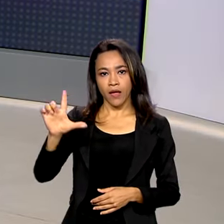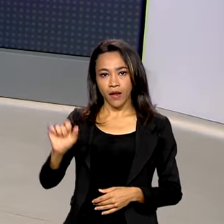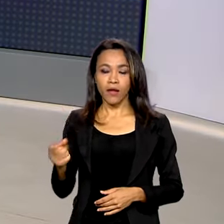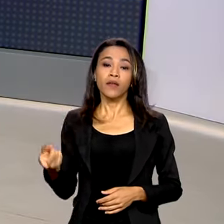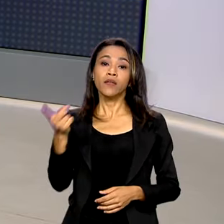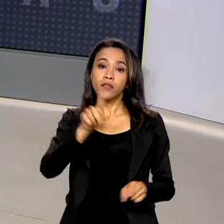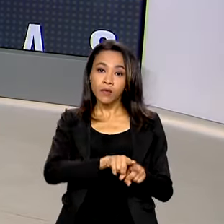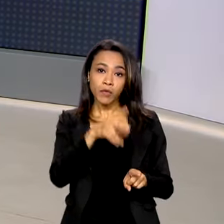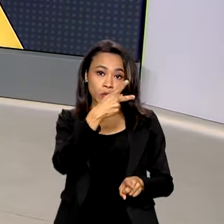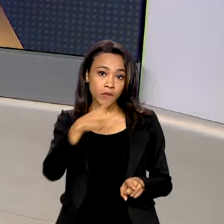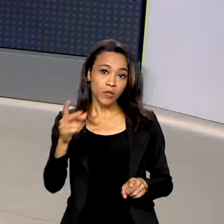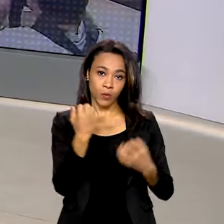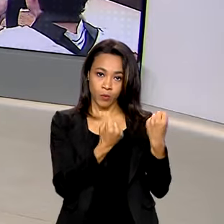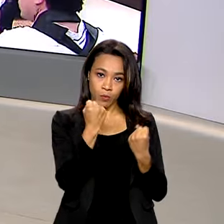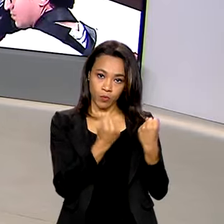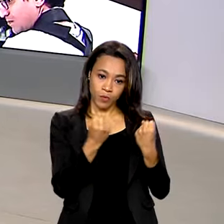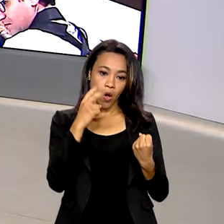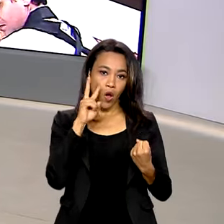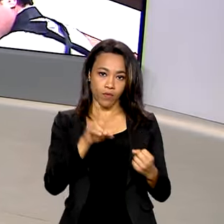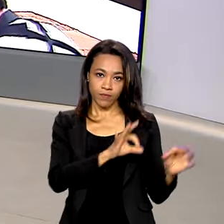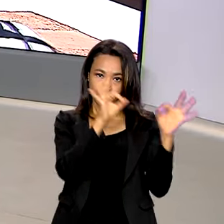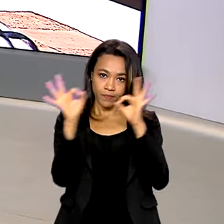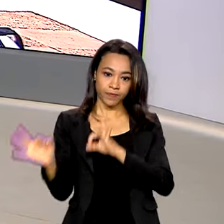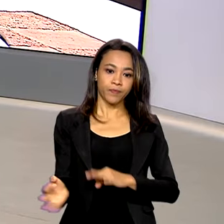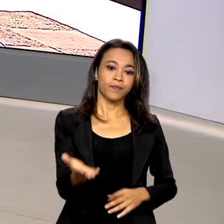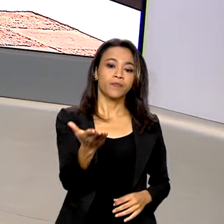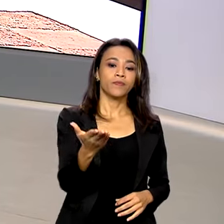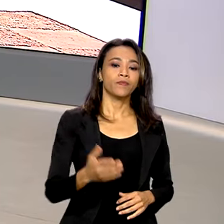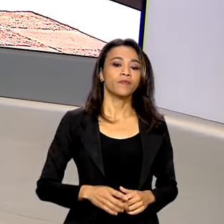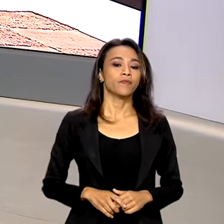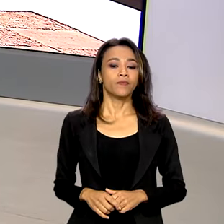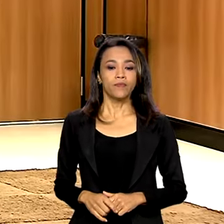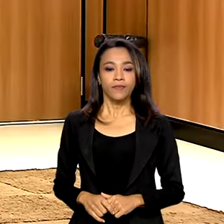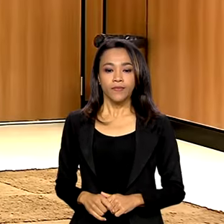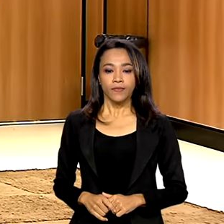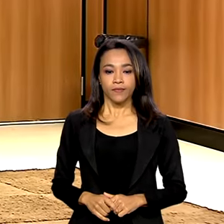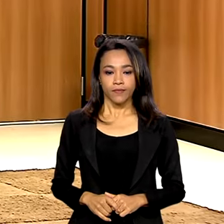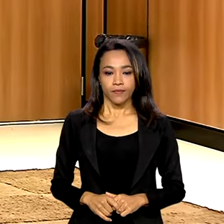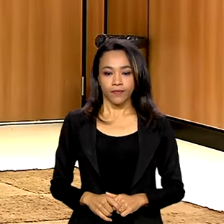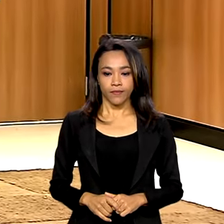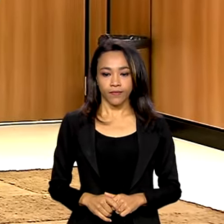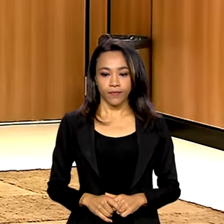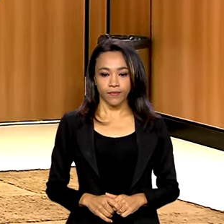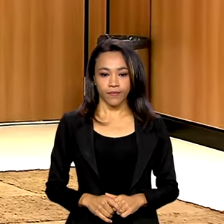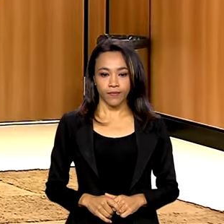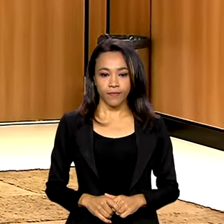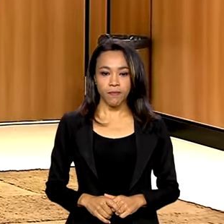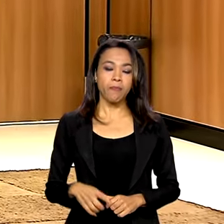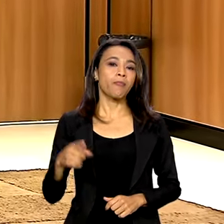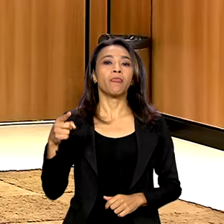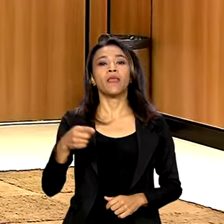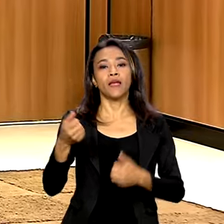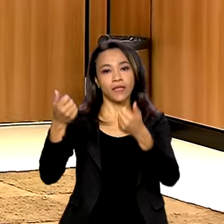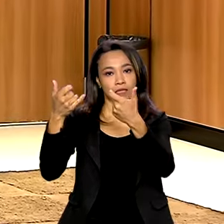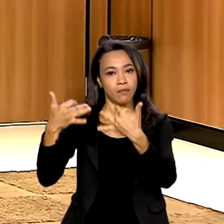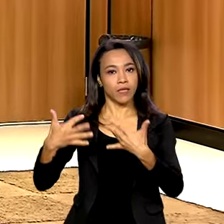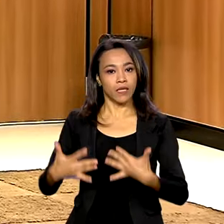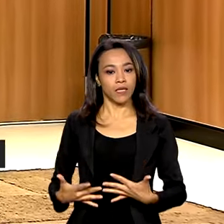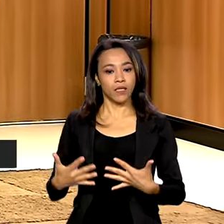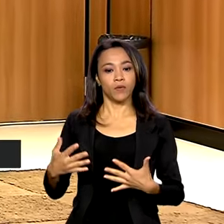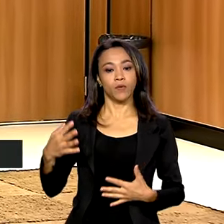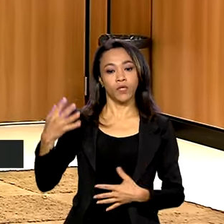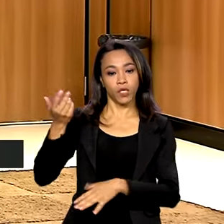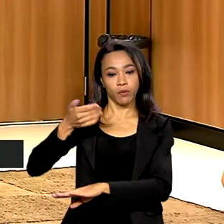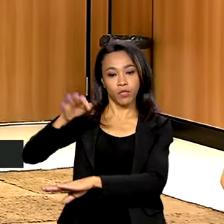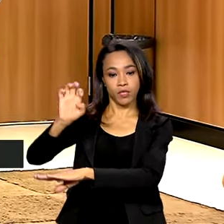Vamos acompanhar ao vivo. Desde janeiro, caminhando com as providências relativas a